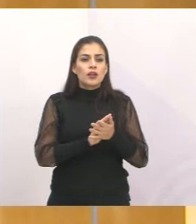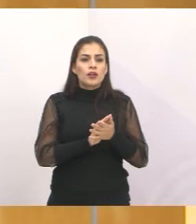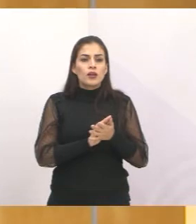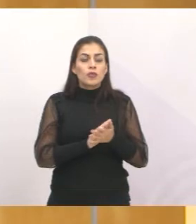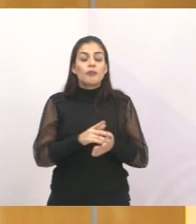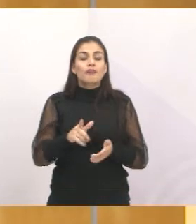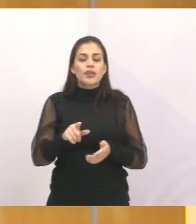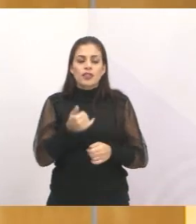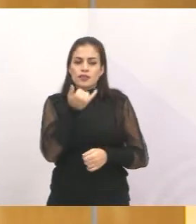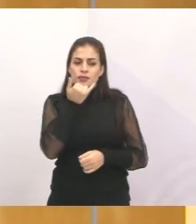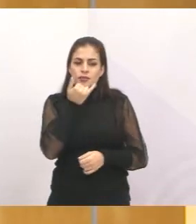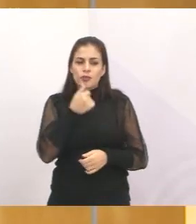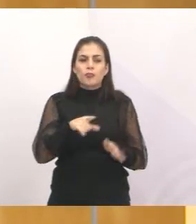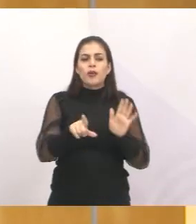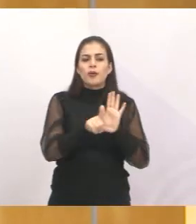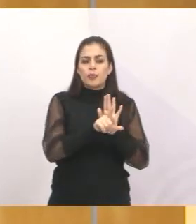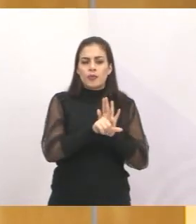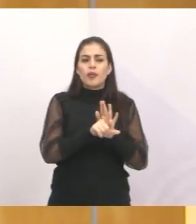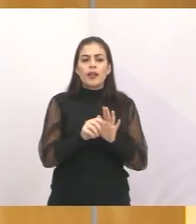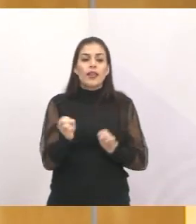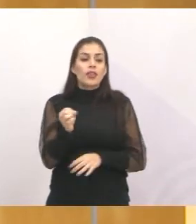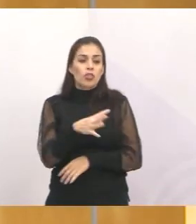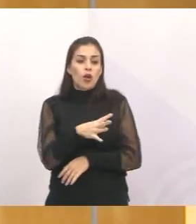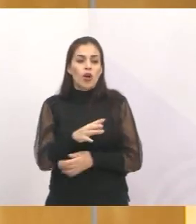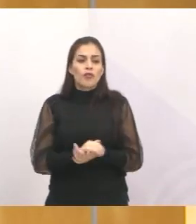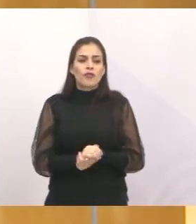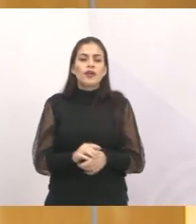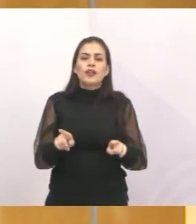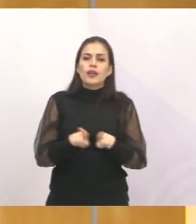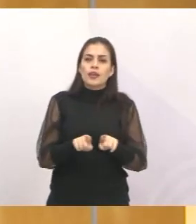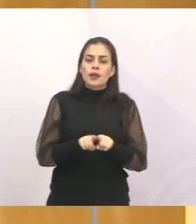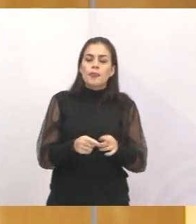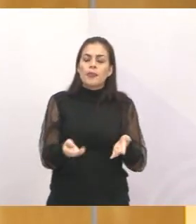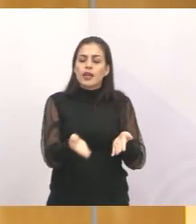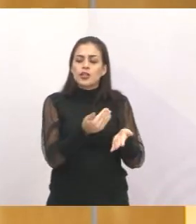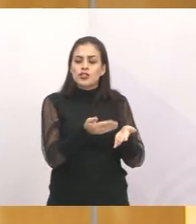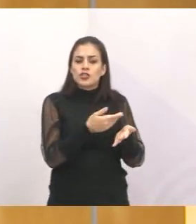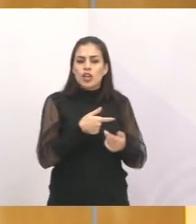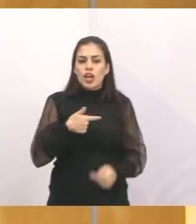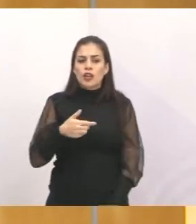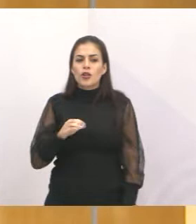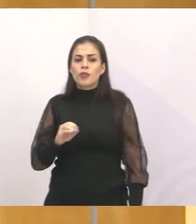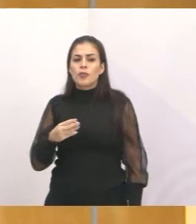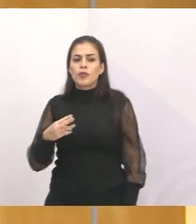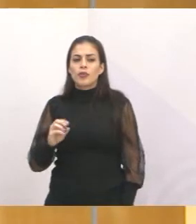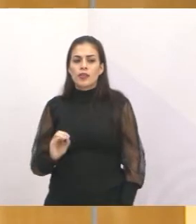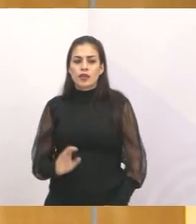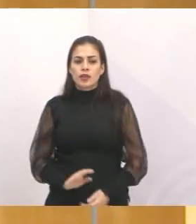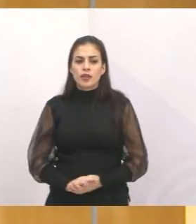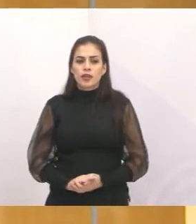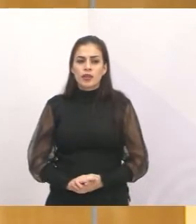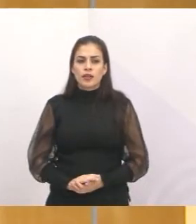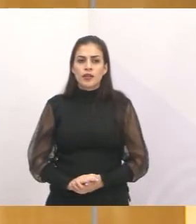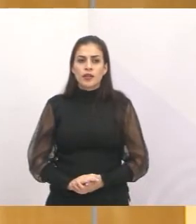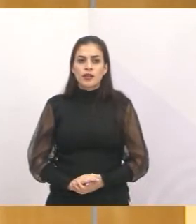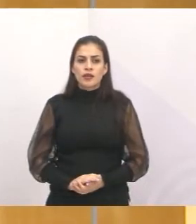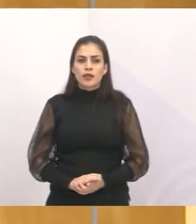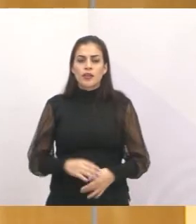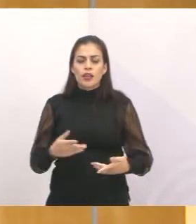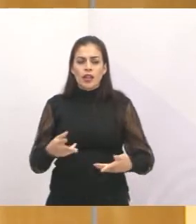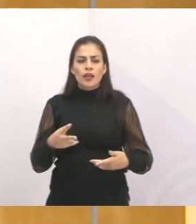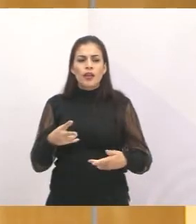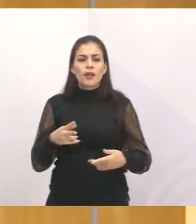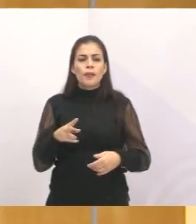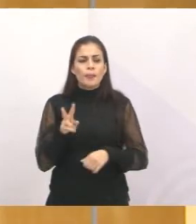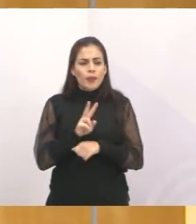e também cita a Agenda 2030, que a gente possa ser visionários, que a gente possa realmente pensar